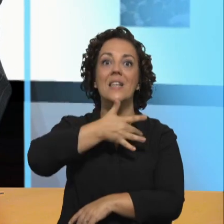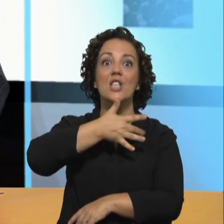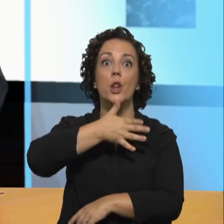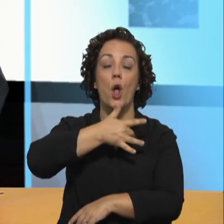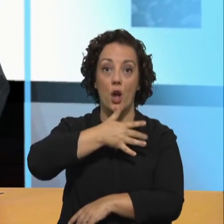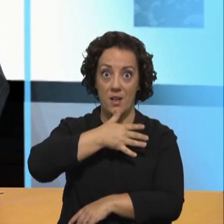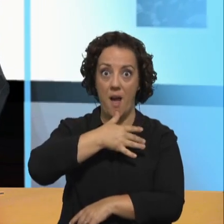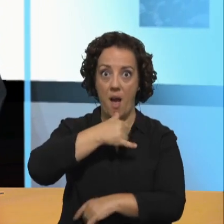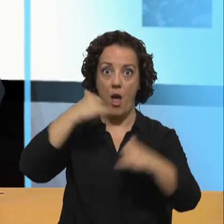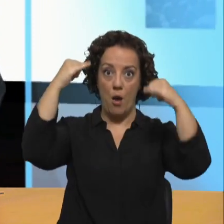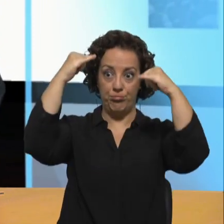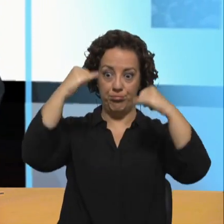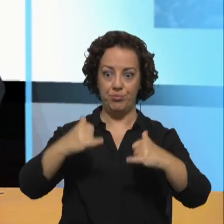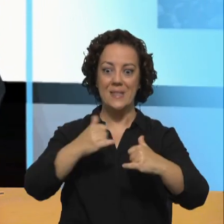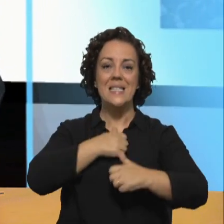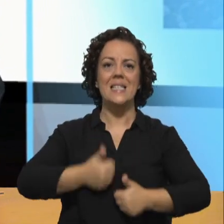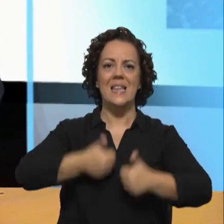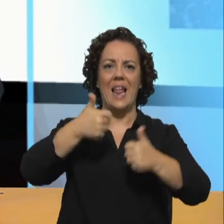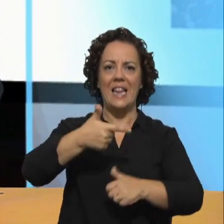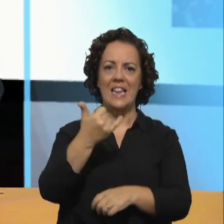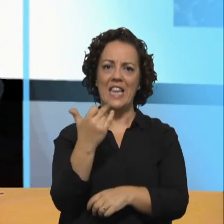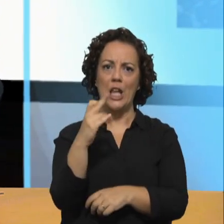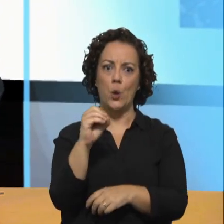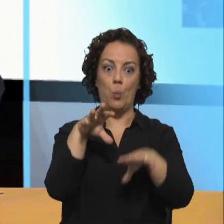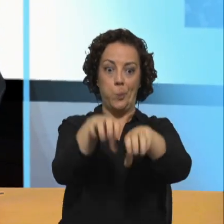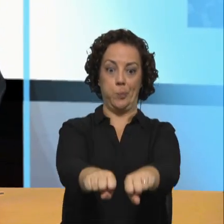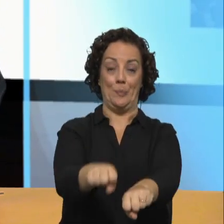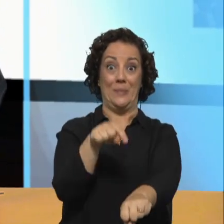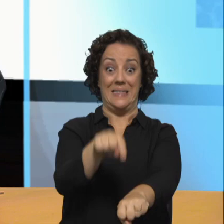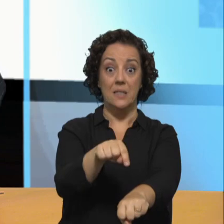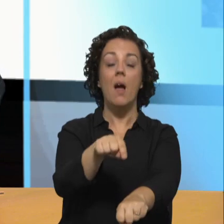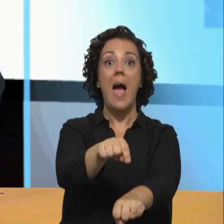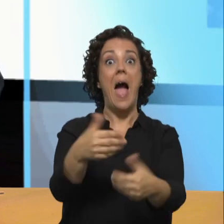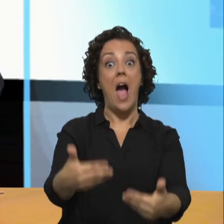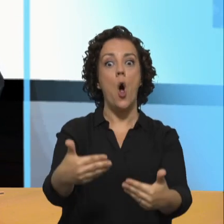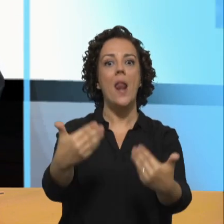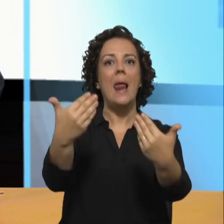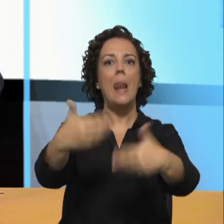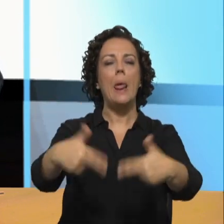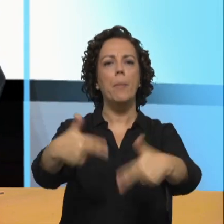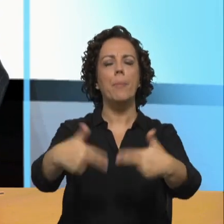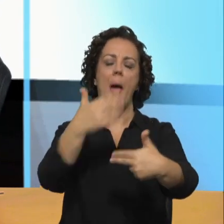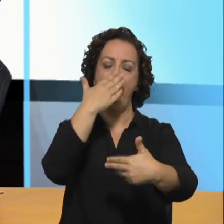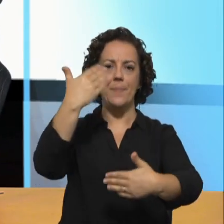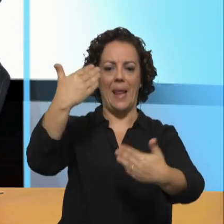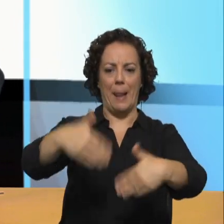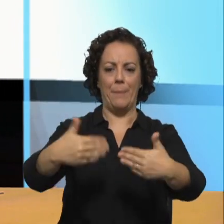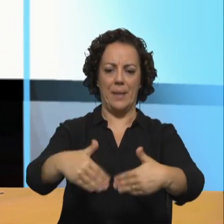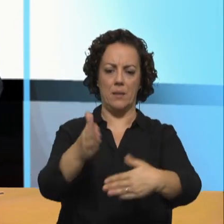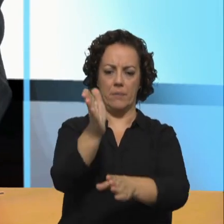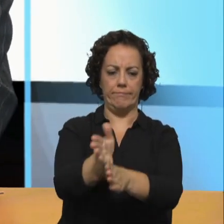Tiro, e não é por acaso que a cidade de Tiro é o limite do atual Líbano. Fica ali